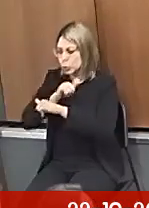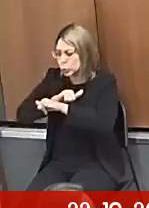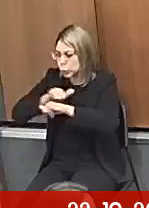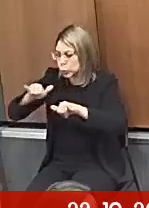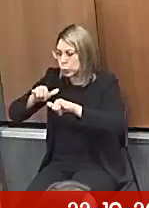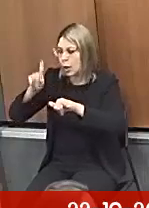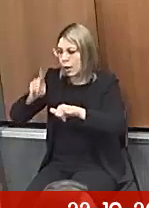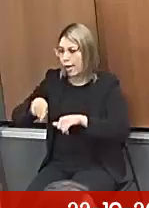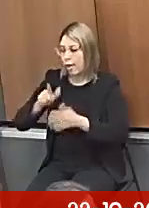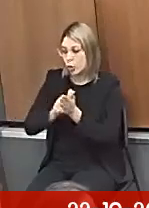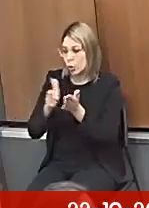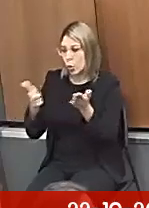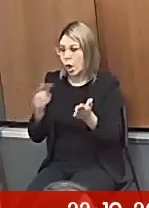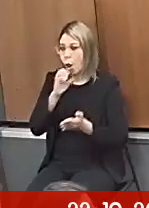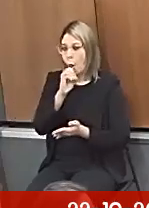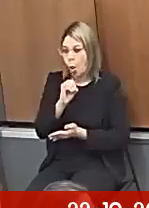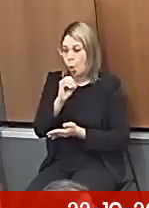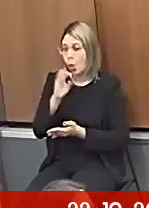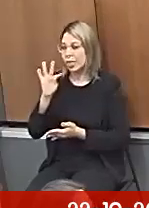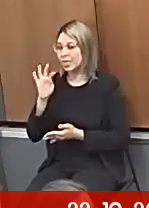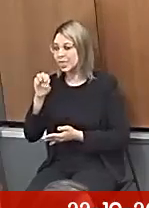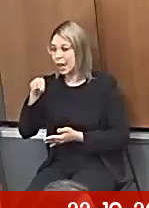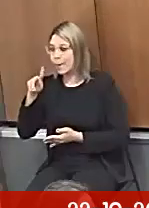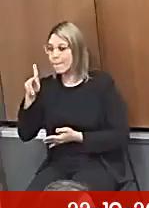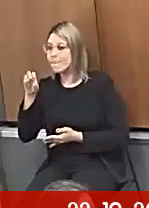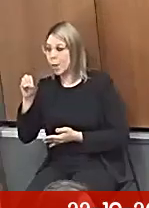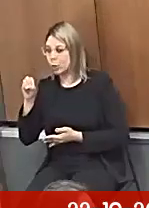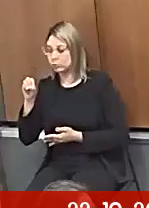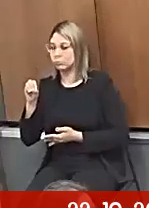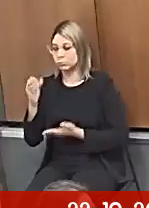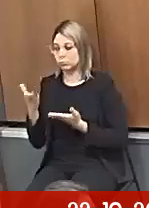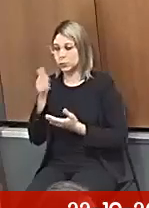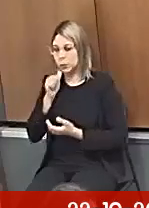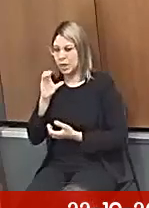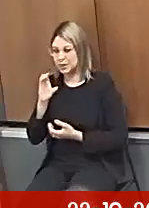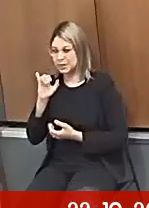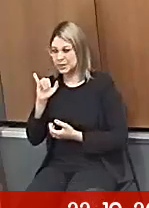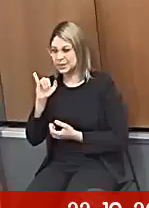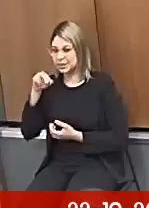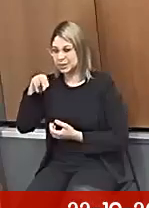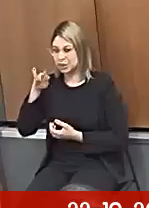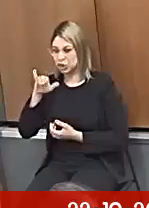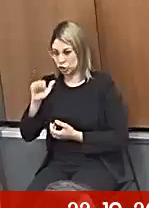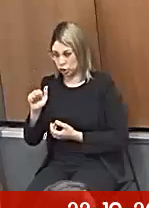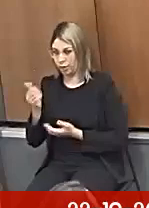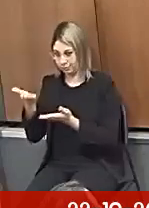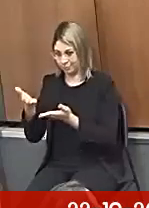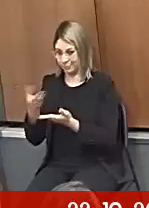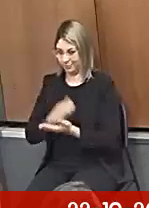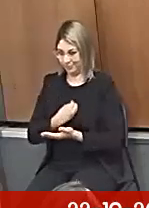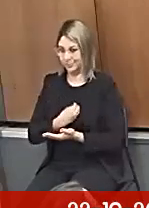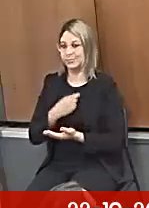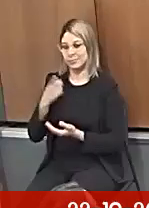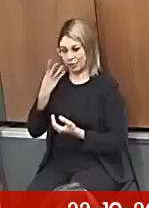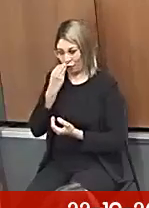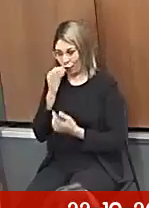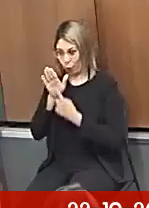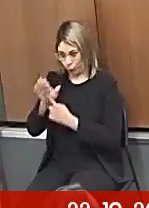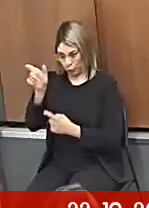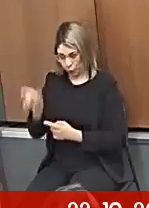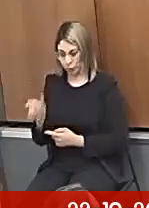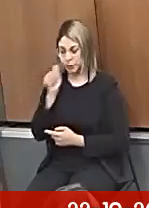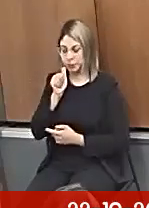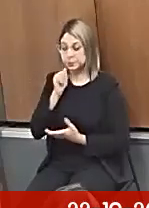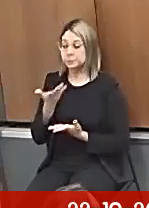jornal O Tempo. Inclusive, a Cíntia, que está aqui, saiu na foto naquela matéria. E